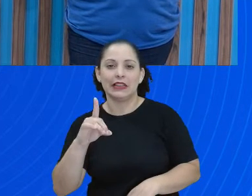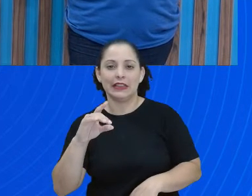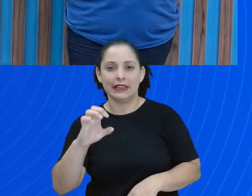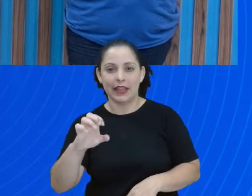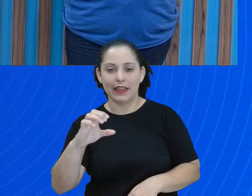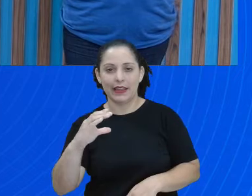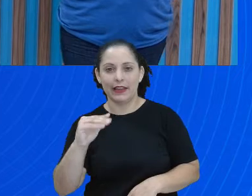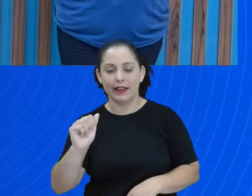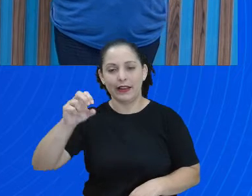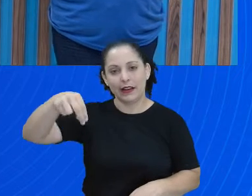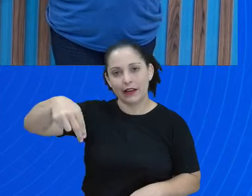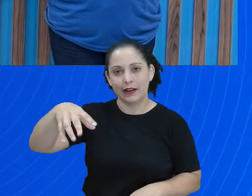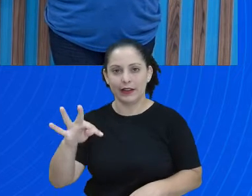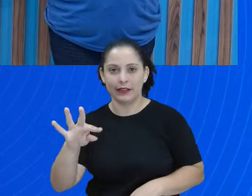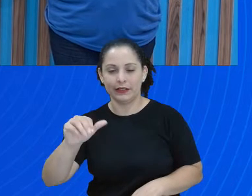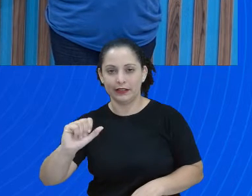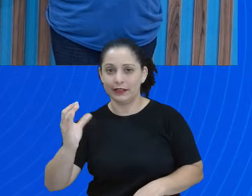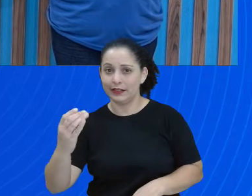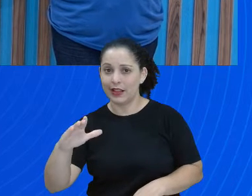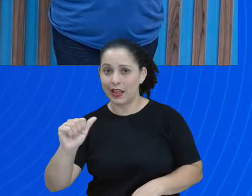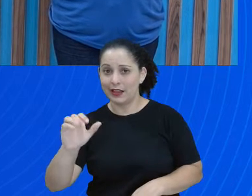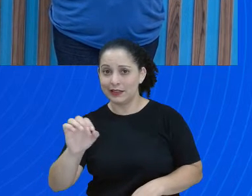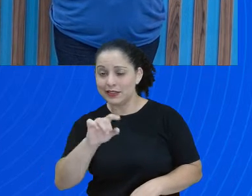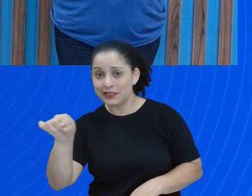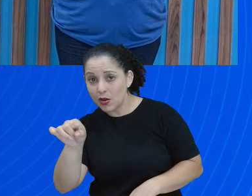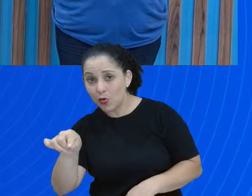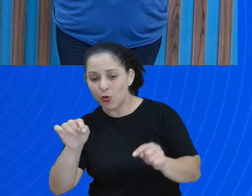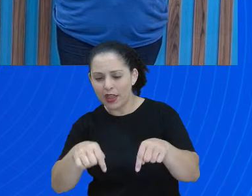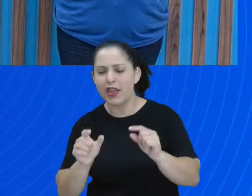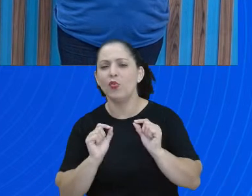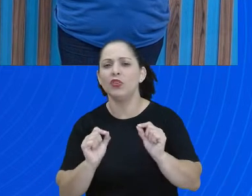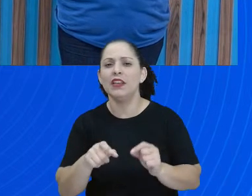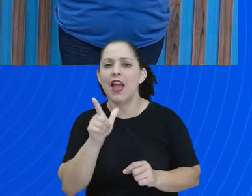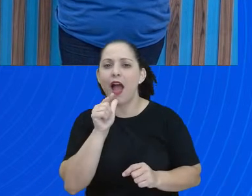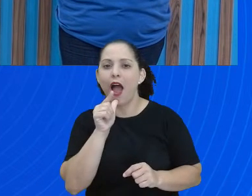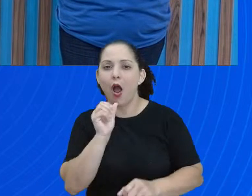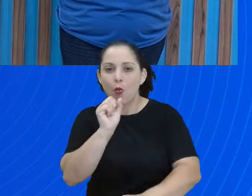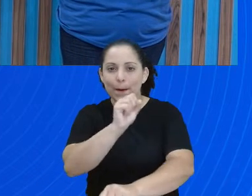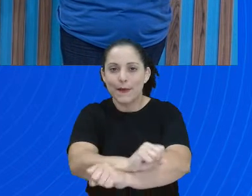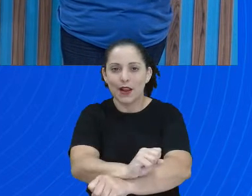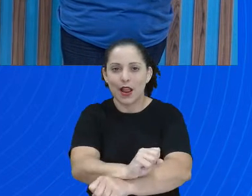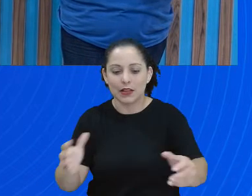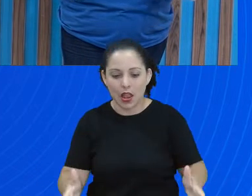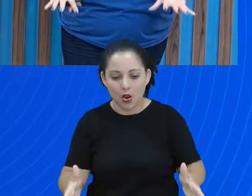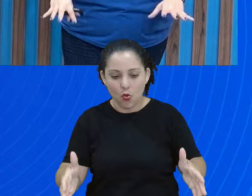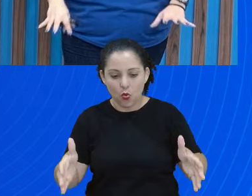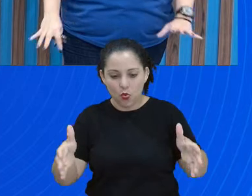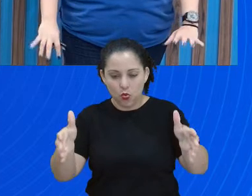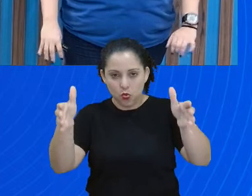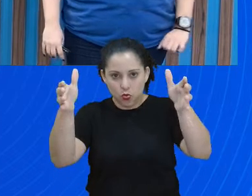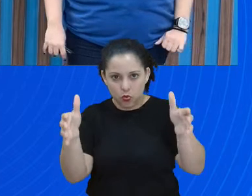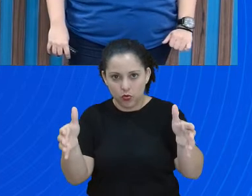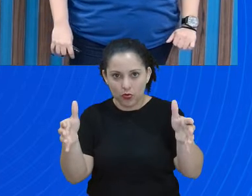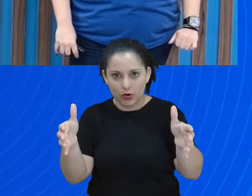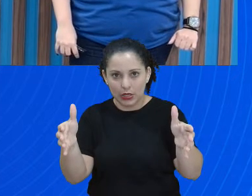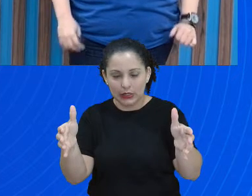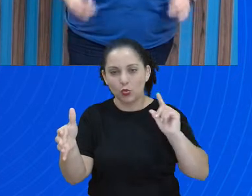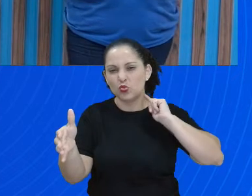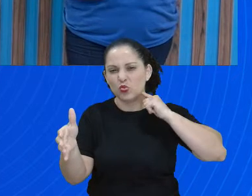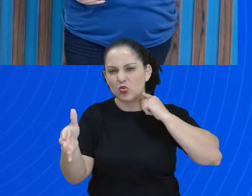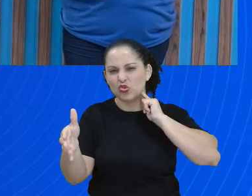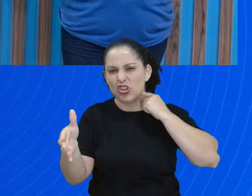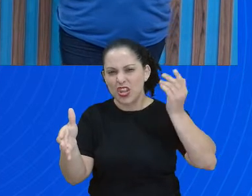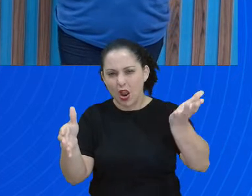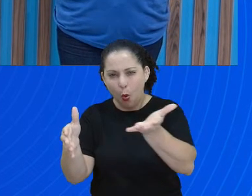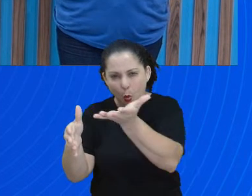isso, né? É deixar a aguinha lá quietinha para que essas sujeiras vão lá para baixo no fundo do tanque,